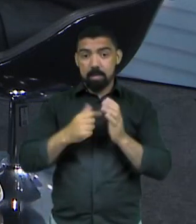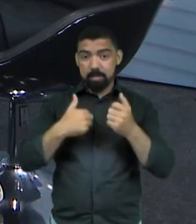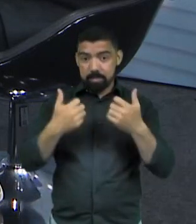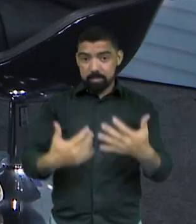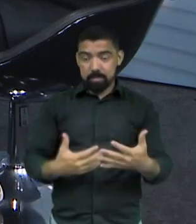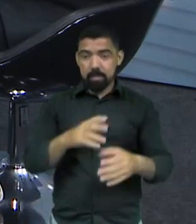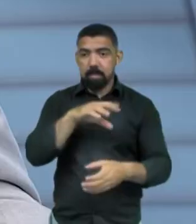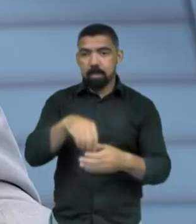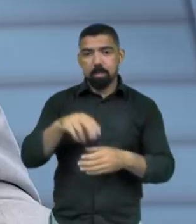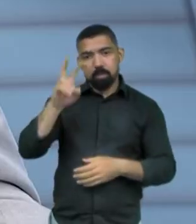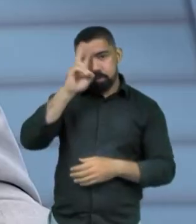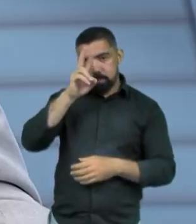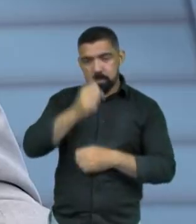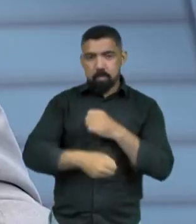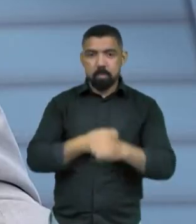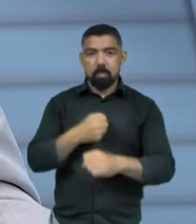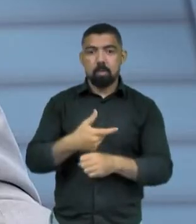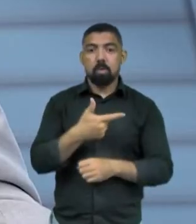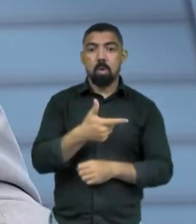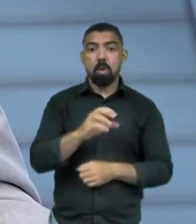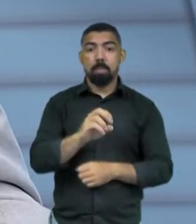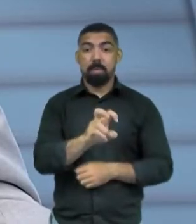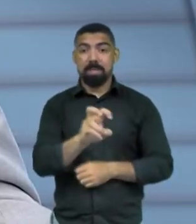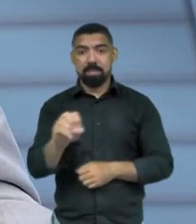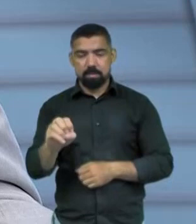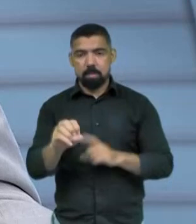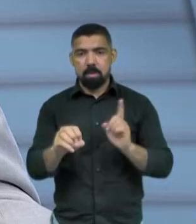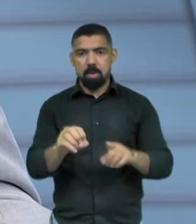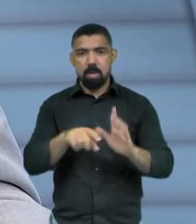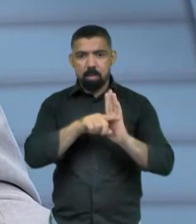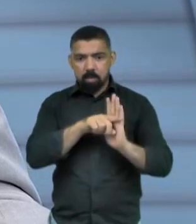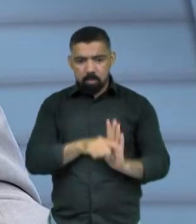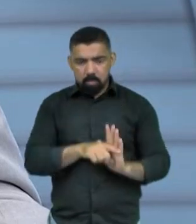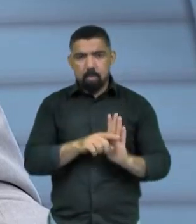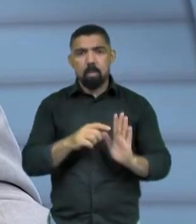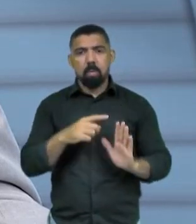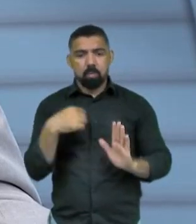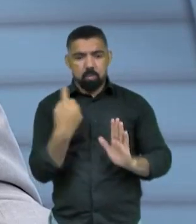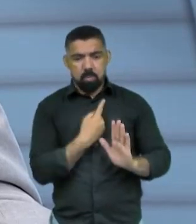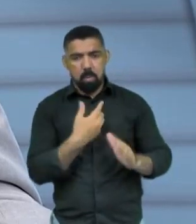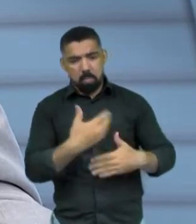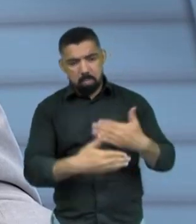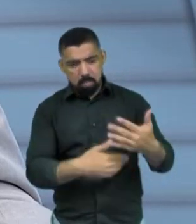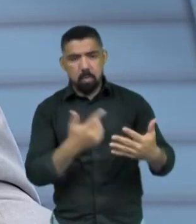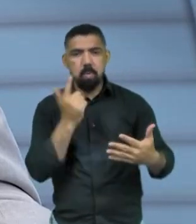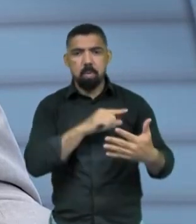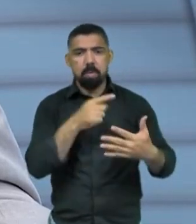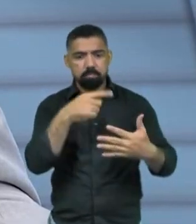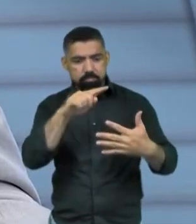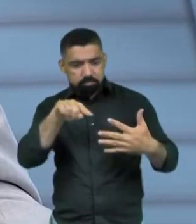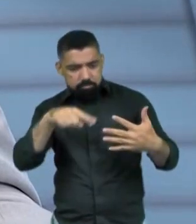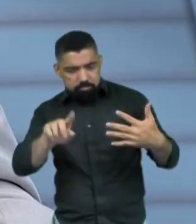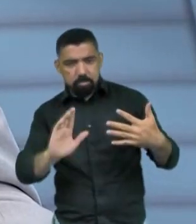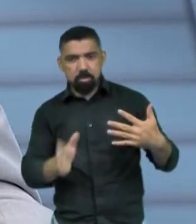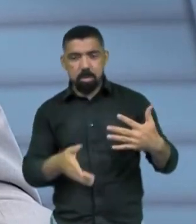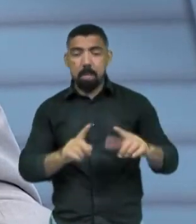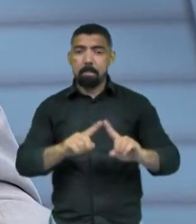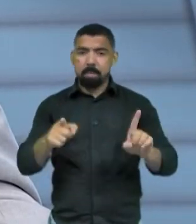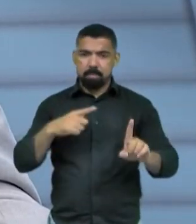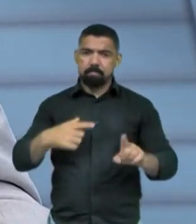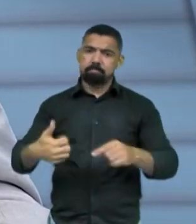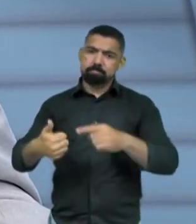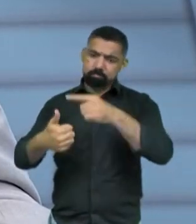própria história de 2050. Isso. No diagnóstico, mostra os pontos que nós avançamos bem. E tem aí também os desafios, né, que